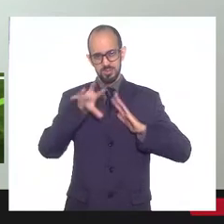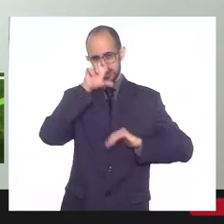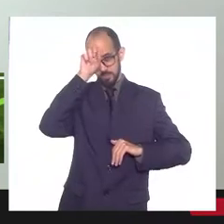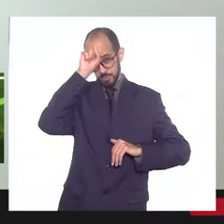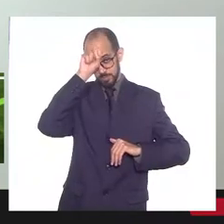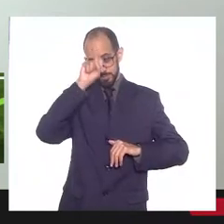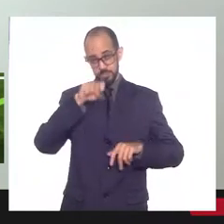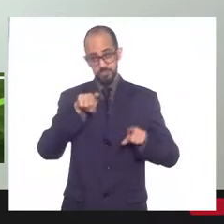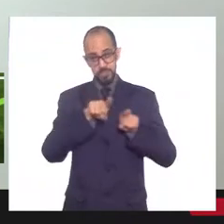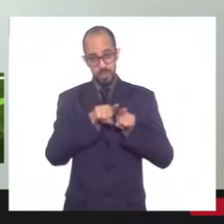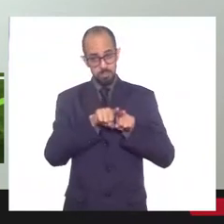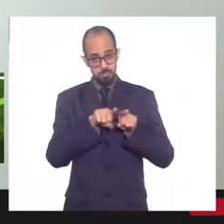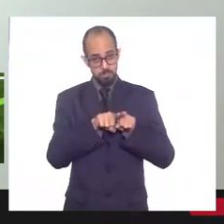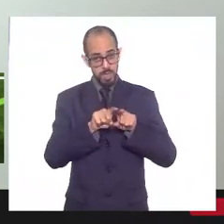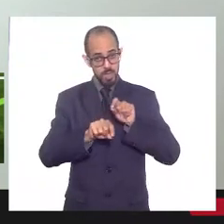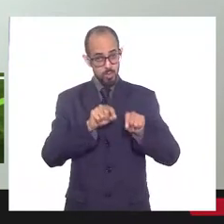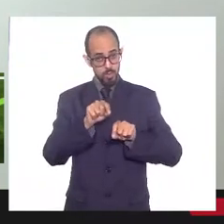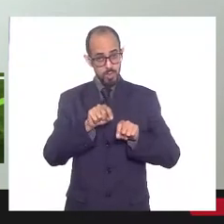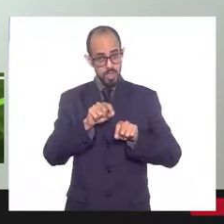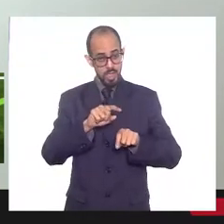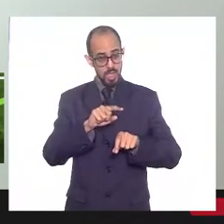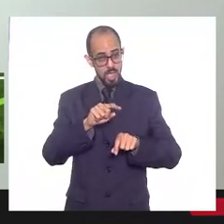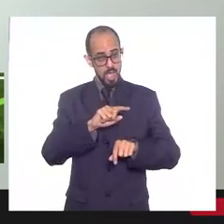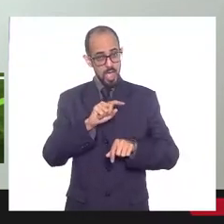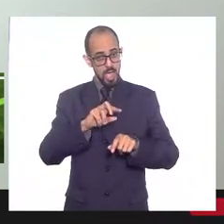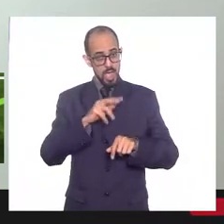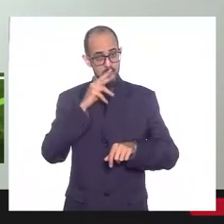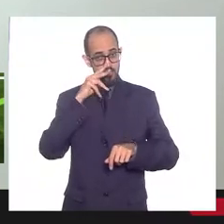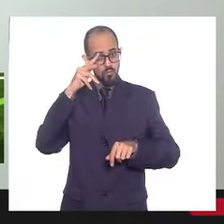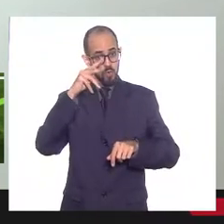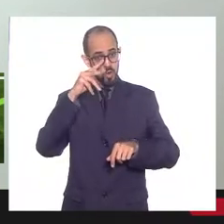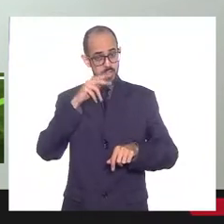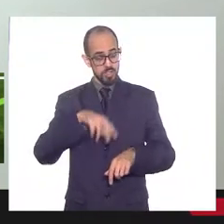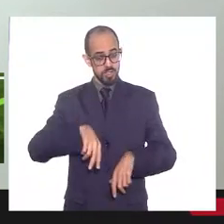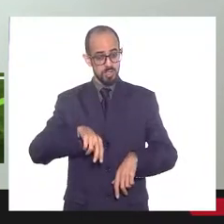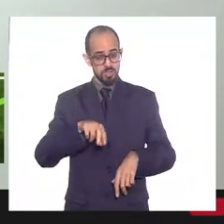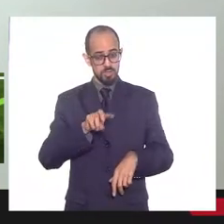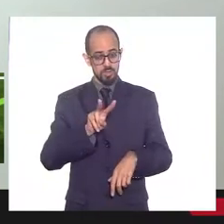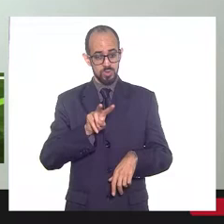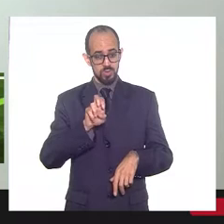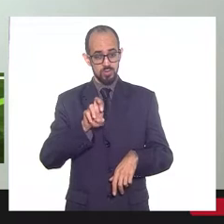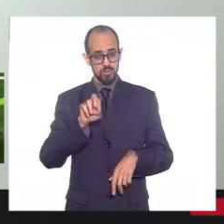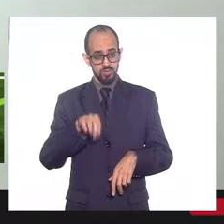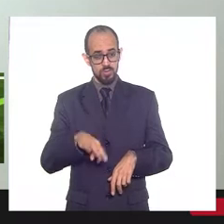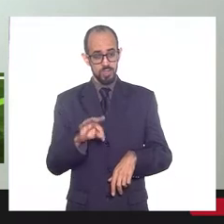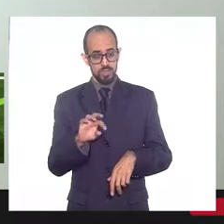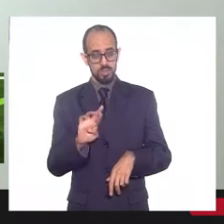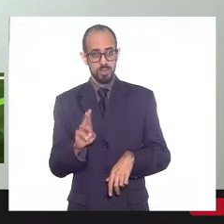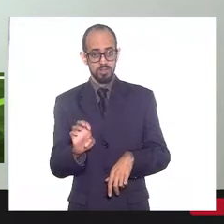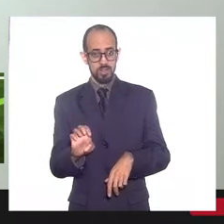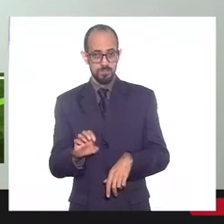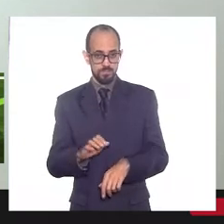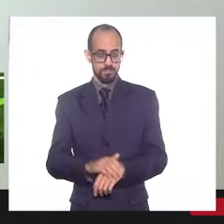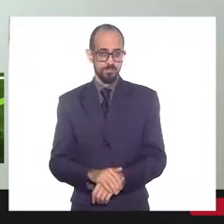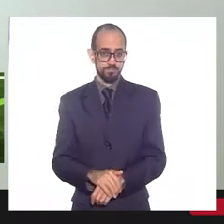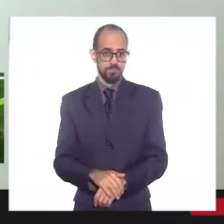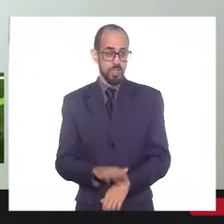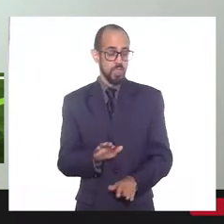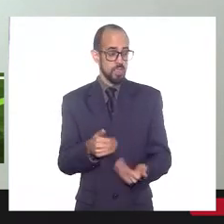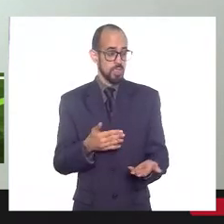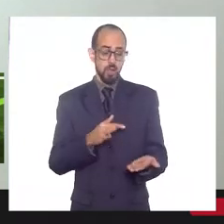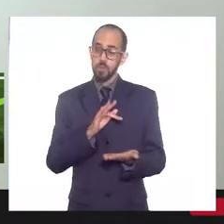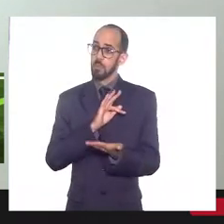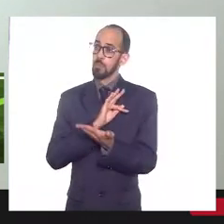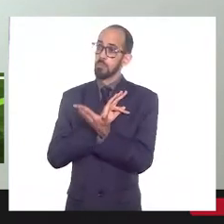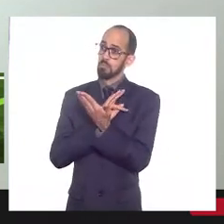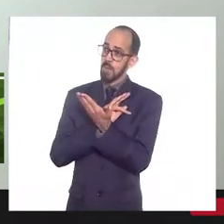a força da do ventre como vossa excelência me chama assim é bem trouxe aqui deputada Martha Rocha eu vou fazer isso